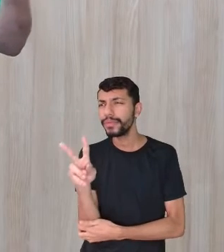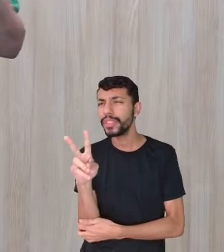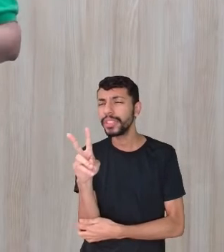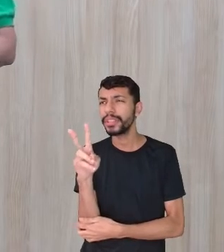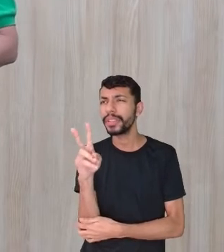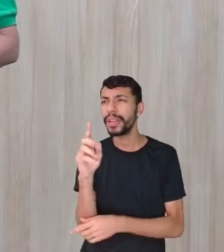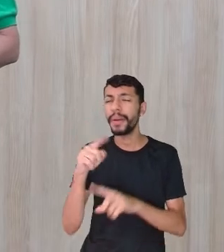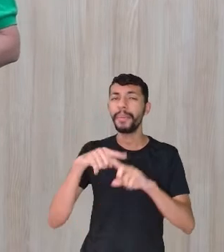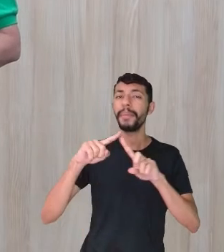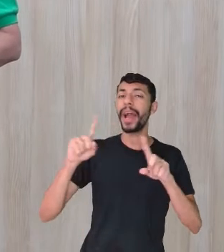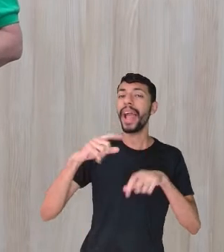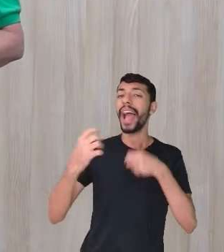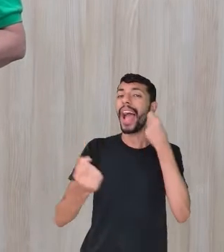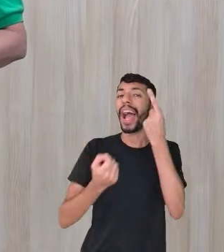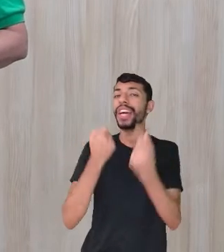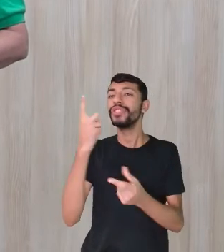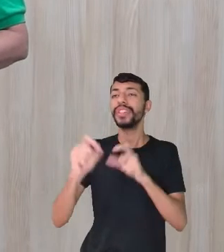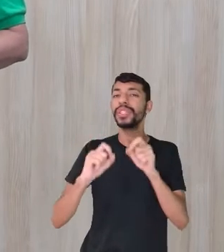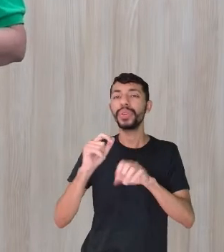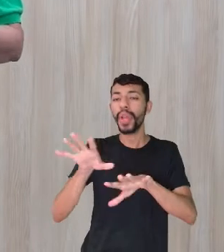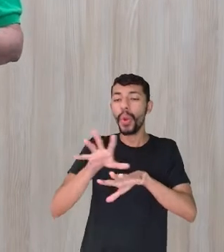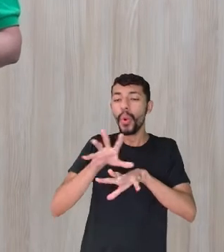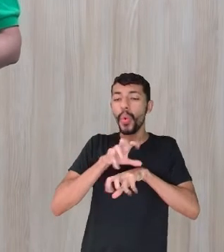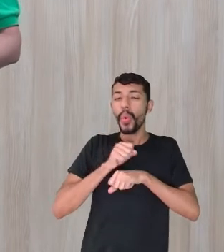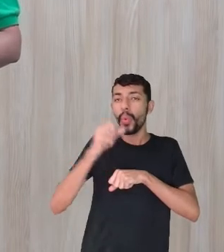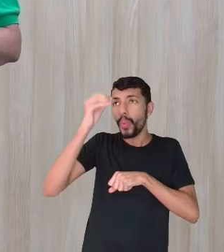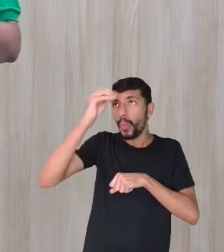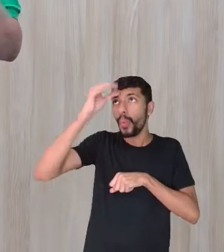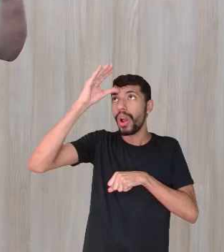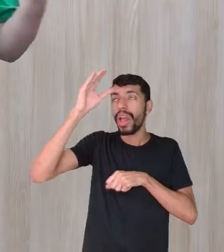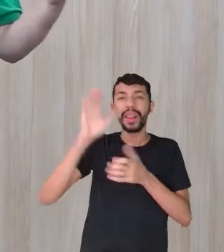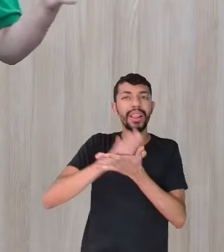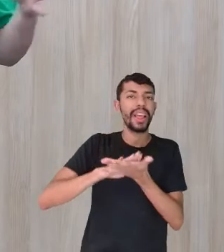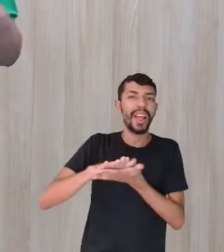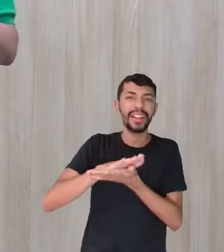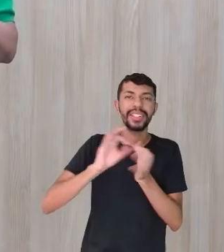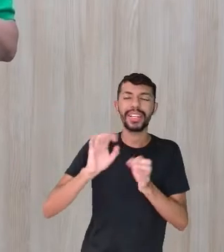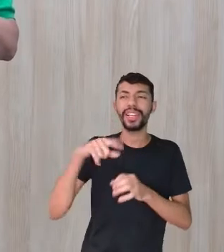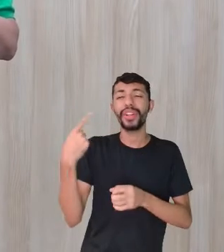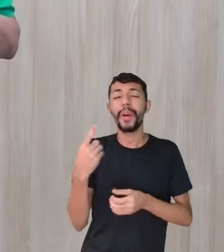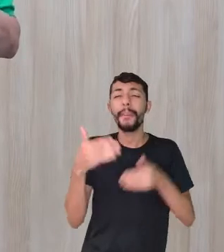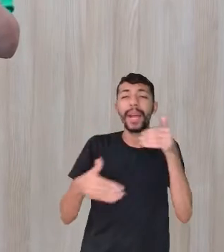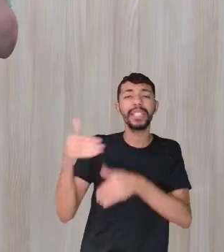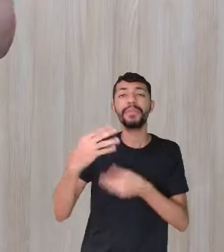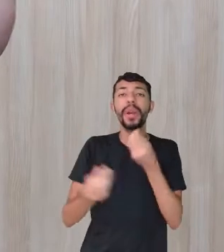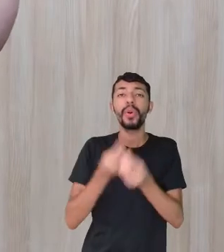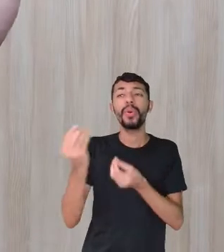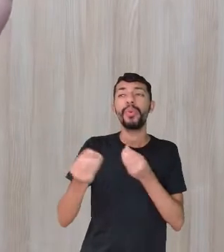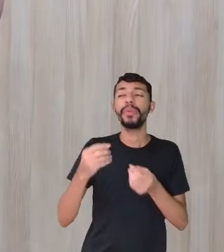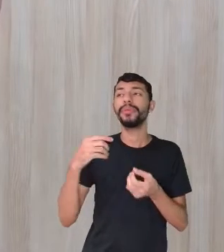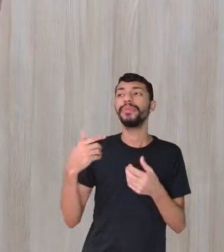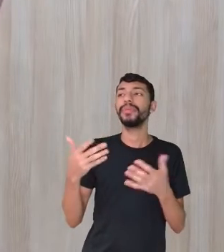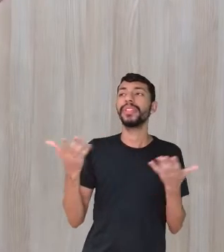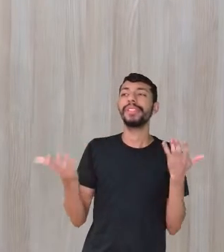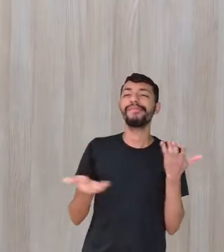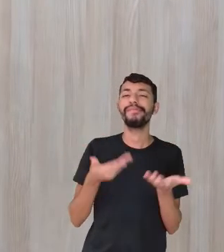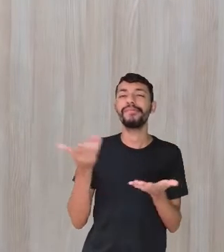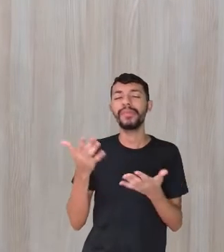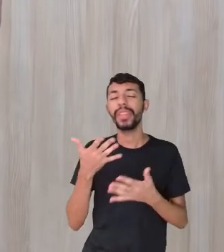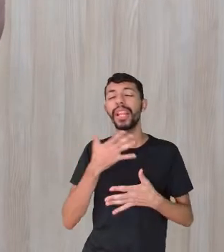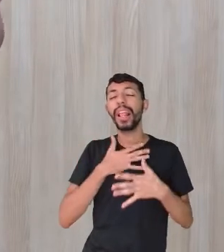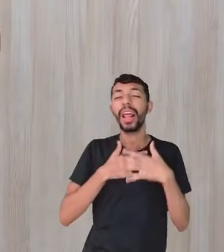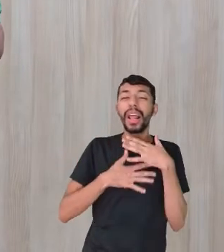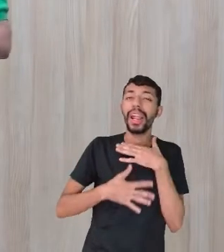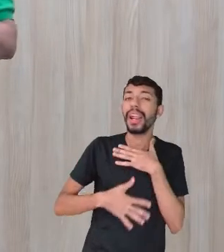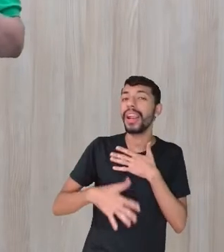não absorvemos aquele conteúdo, não é? Assistimos a aula, participamos da aula assim, não é? Muito